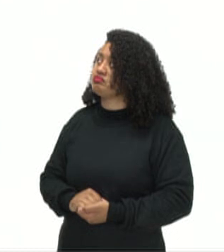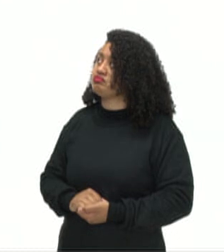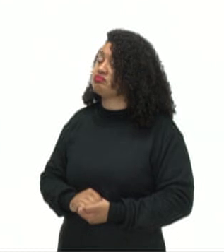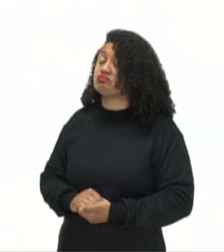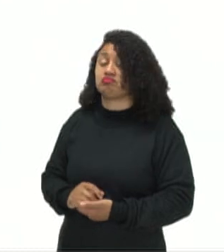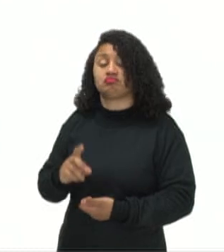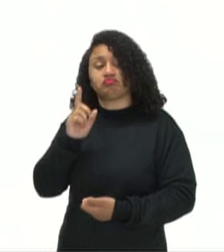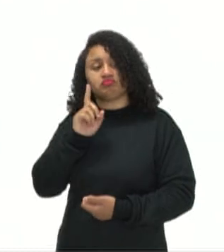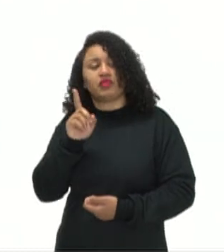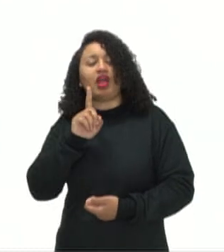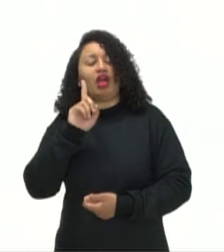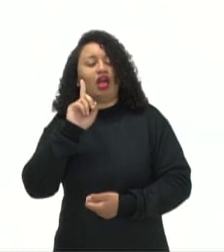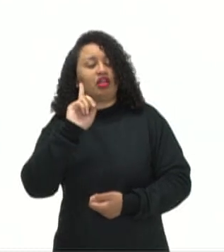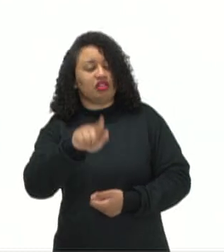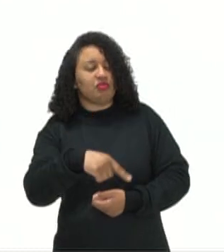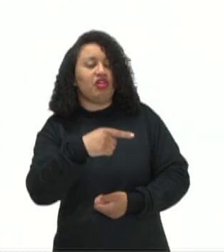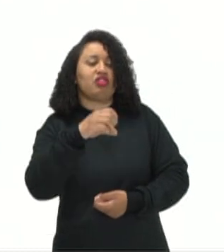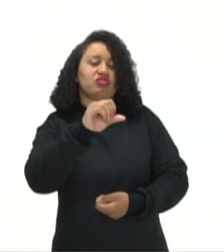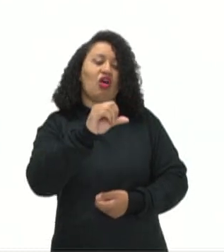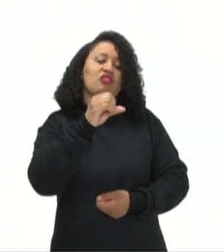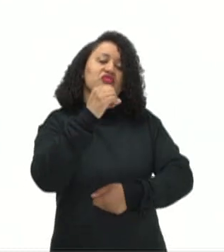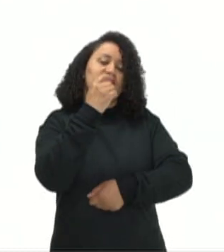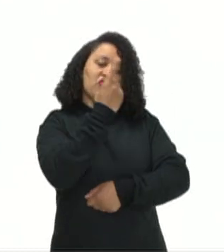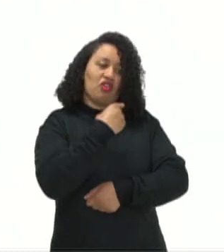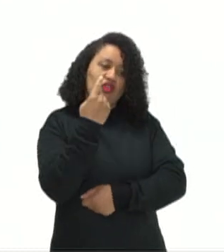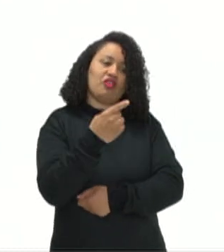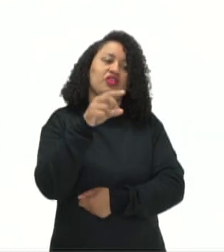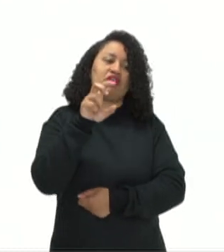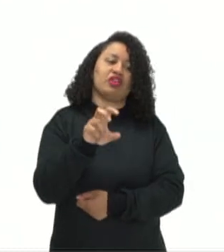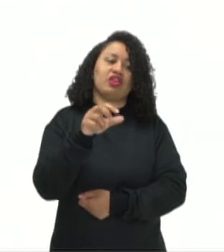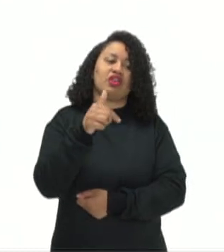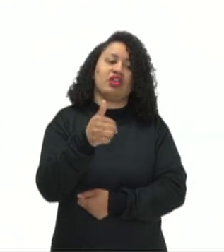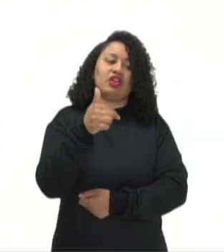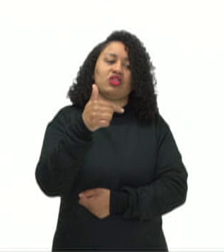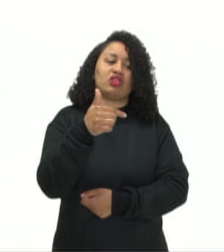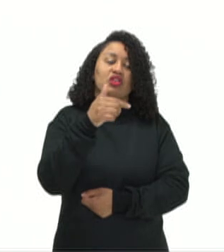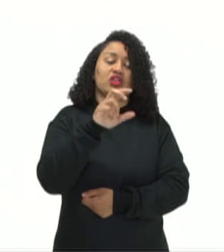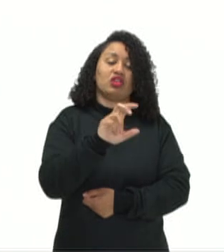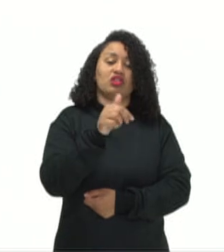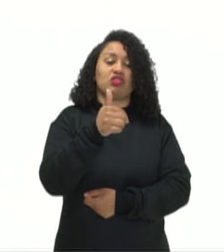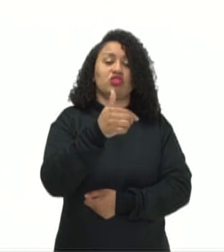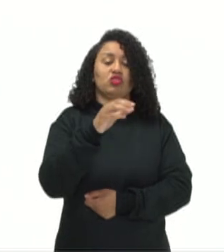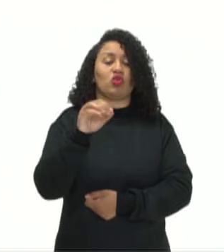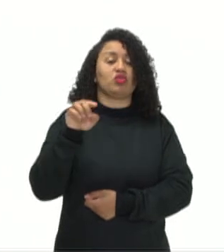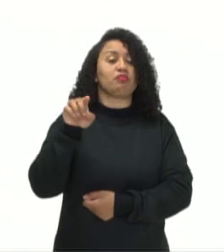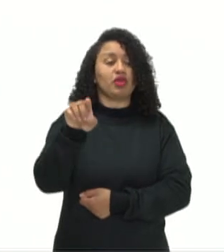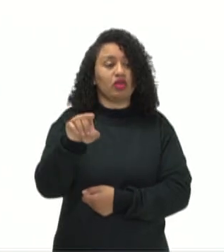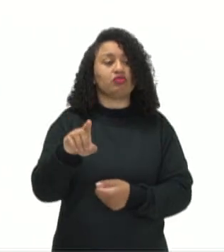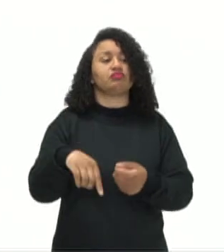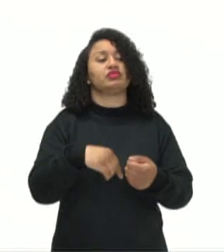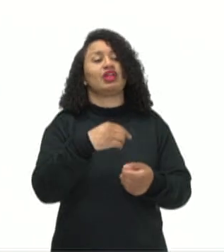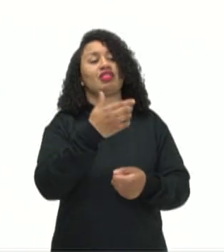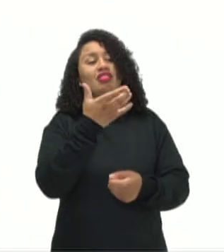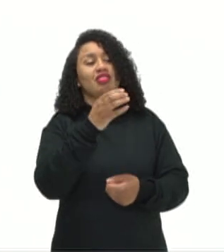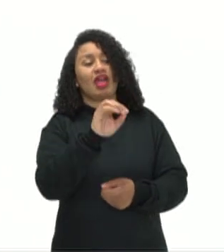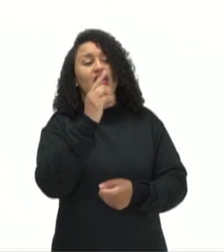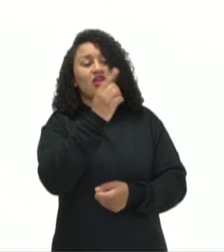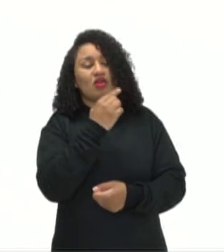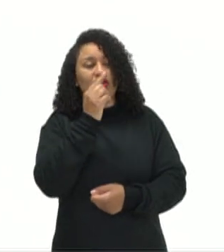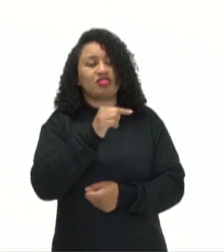256.000. 9 horas depois, 512.000. 10 horas depois,